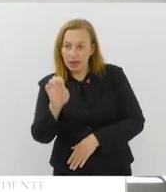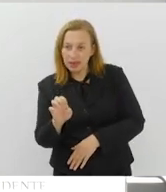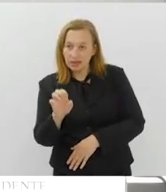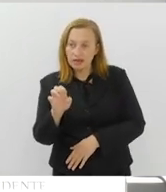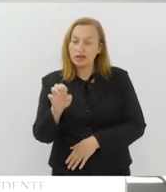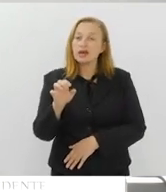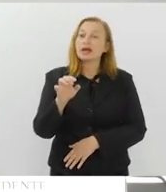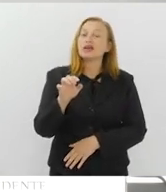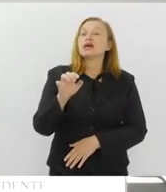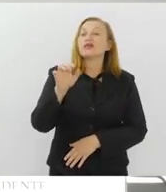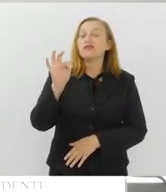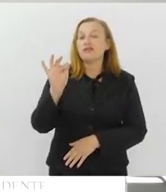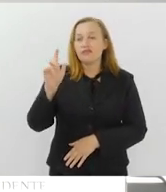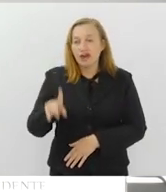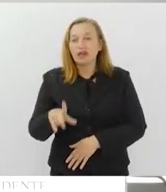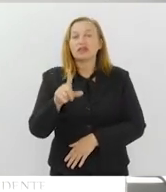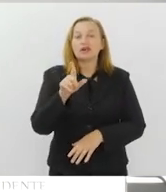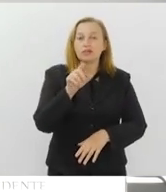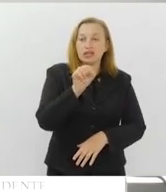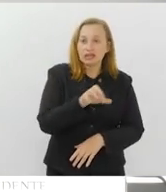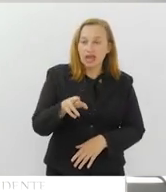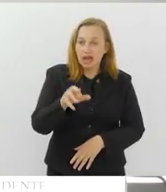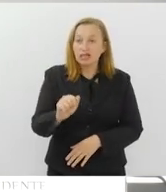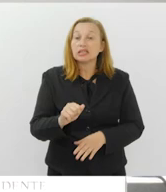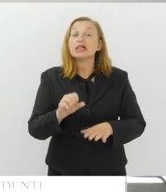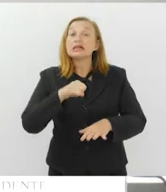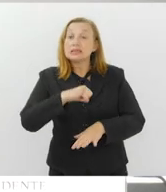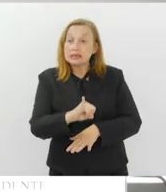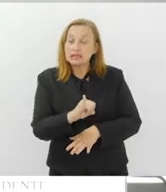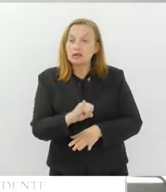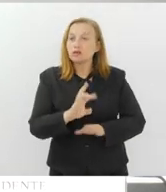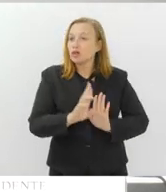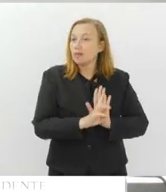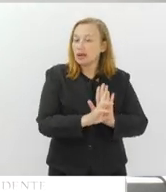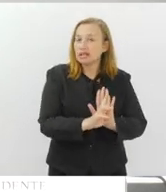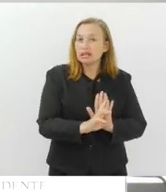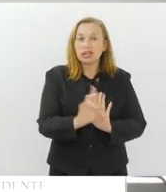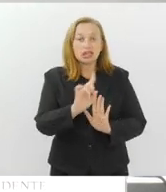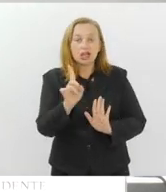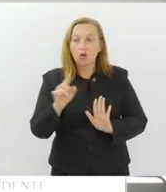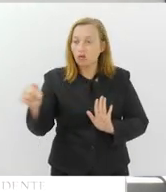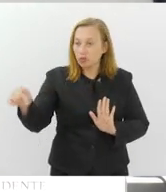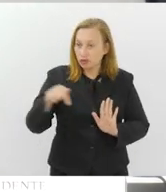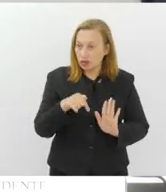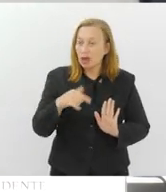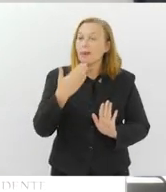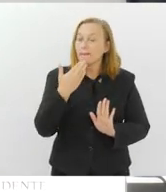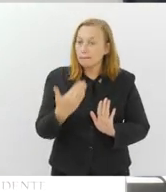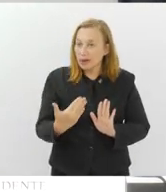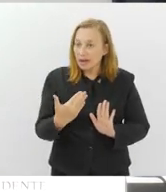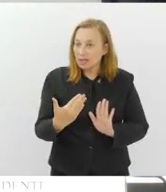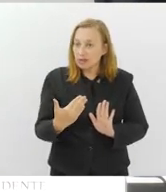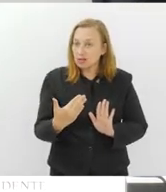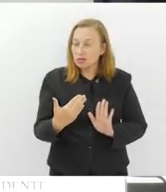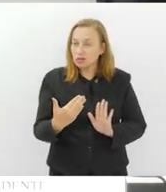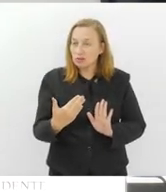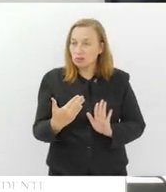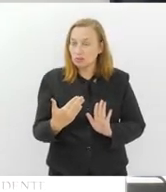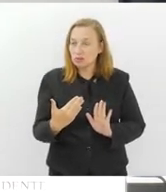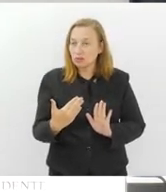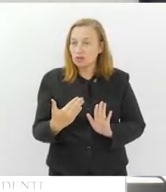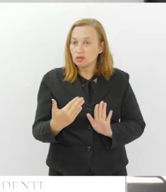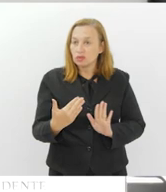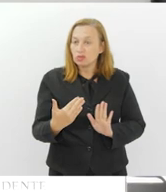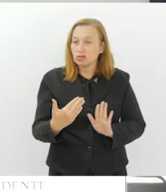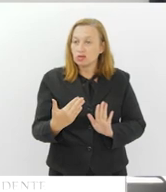Serrana. Caso os representantes legais das citadas empresas não compareçam, solicito a convocação deles, inclusive